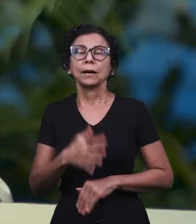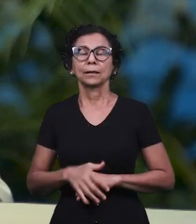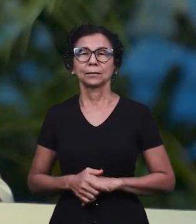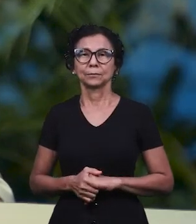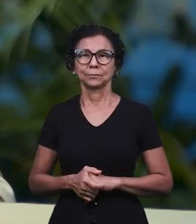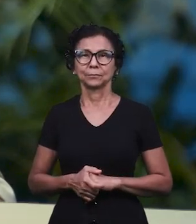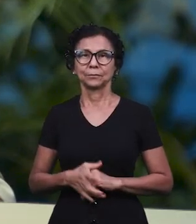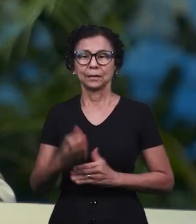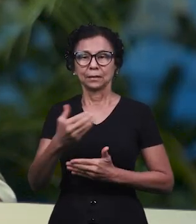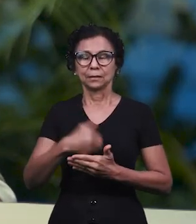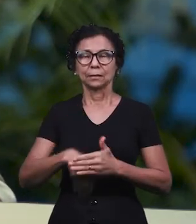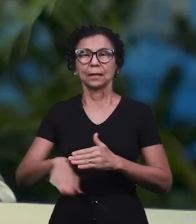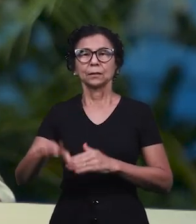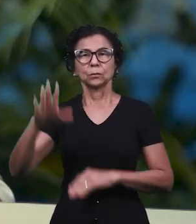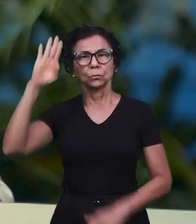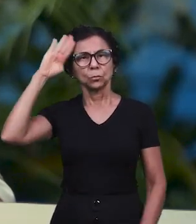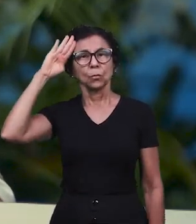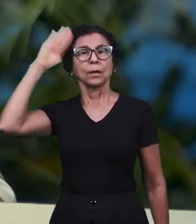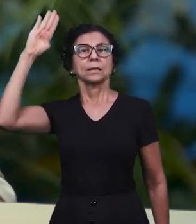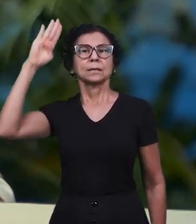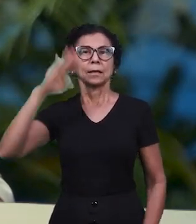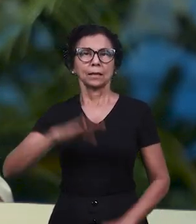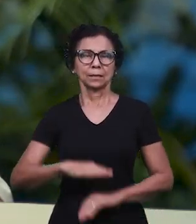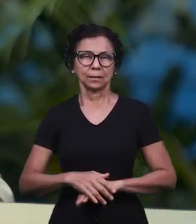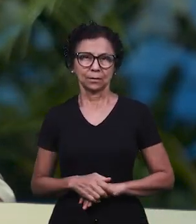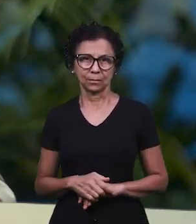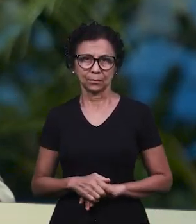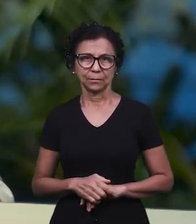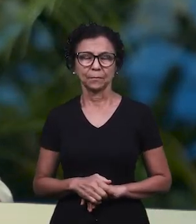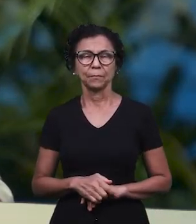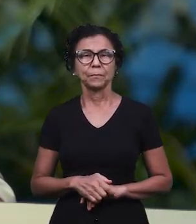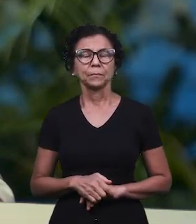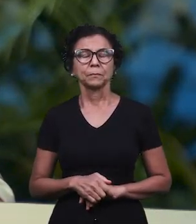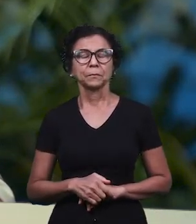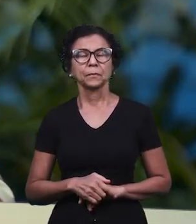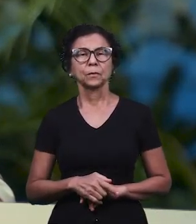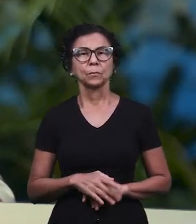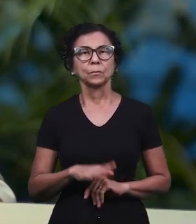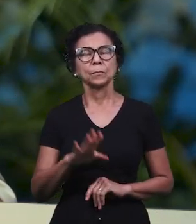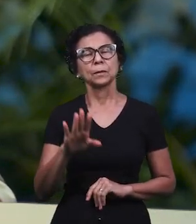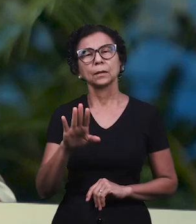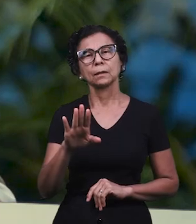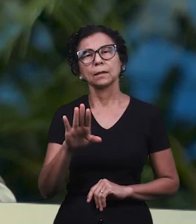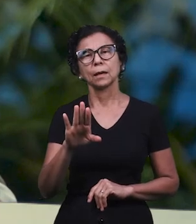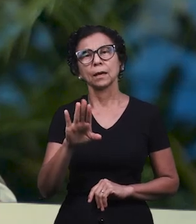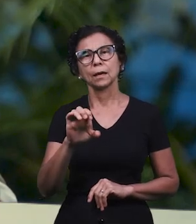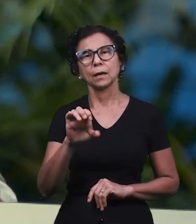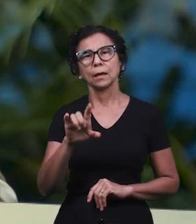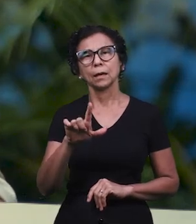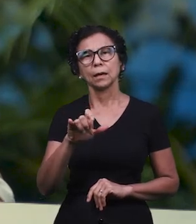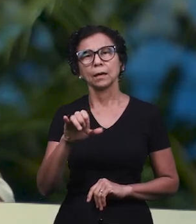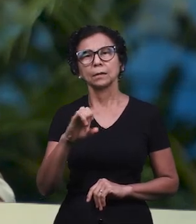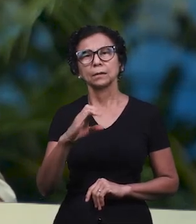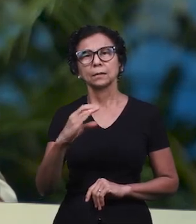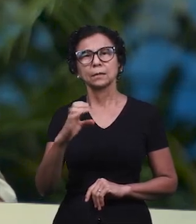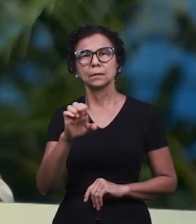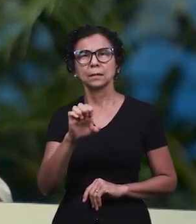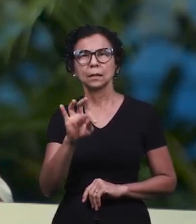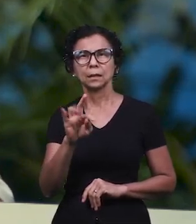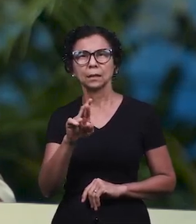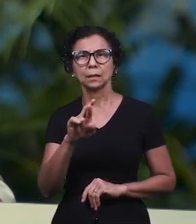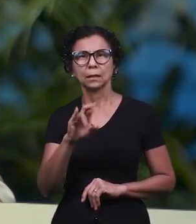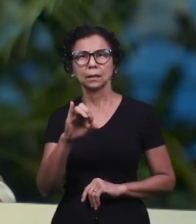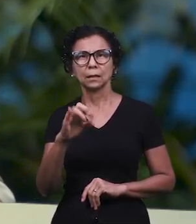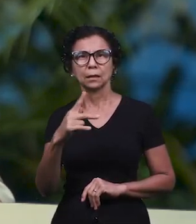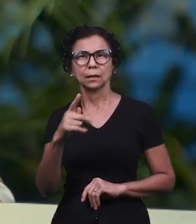dentro do Exército, através da hélice tripla, que é a Triple Helix. Então, nada mais é olhar,